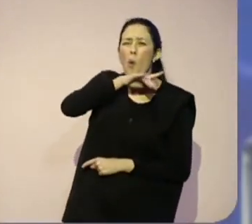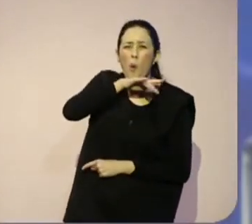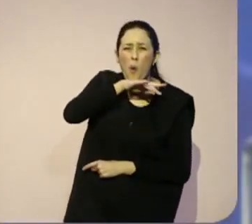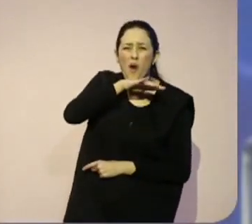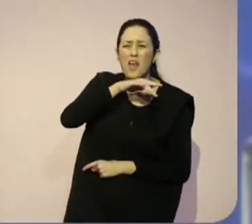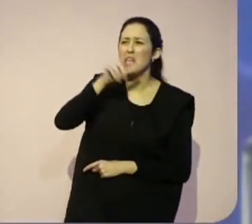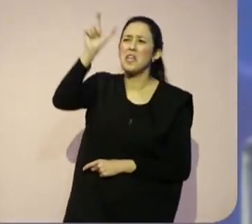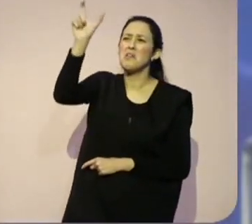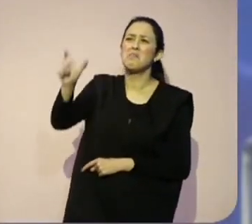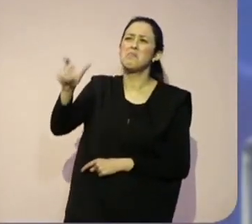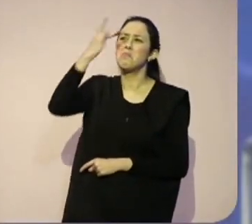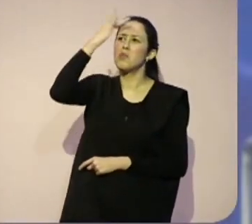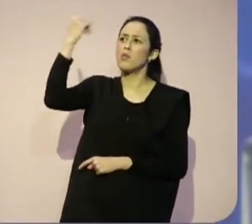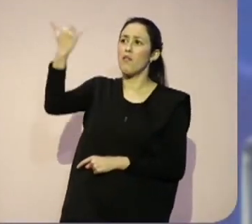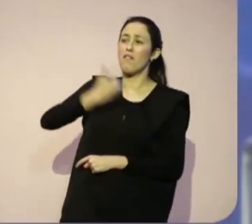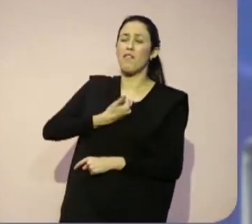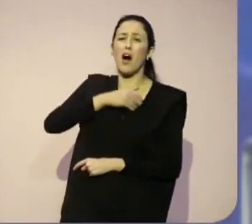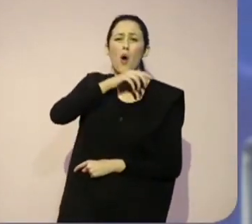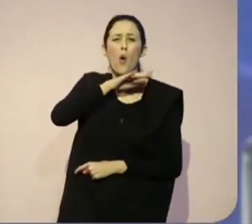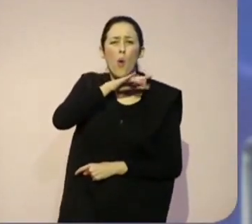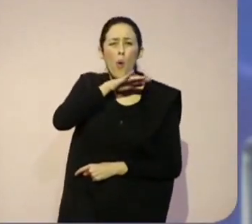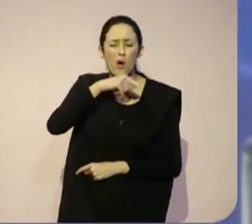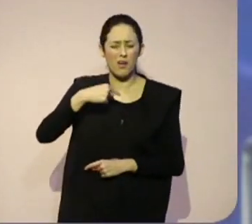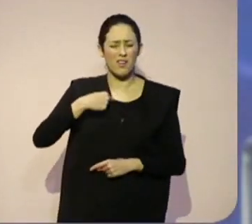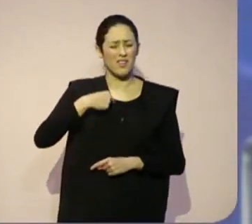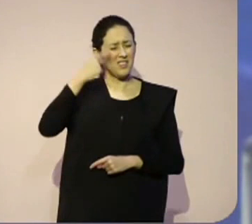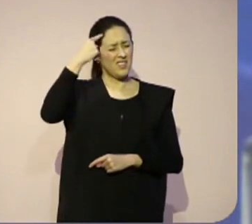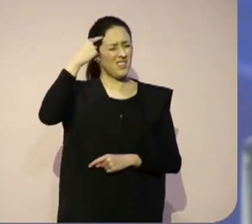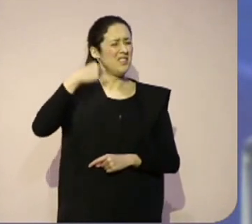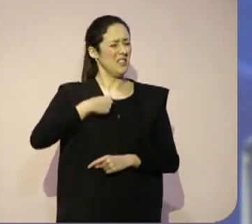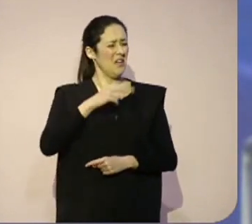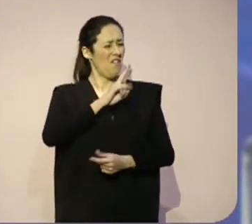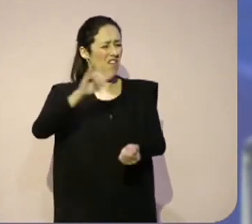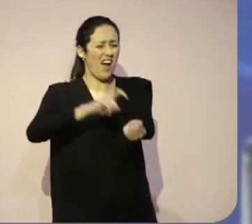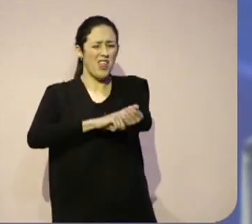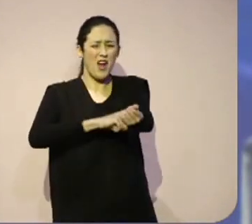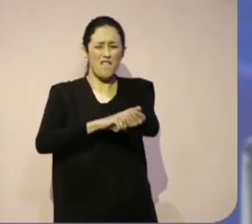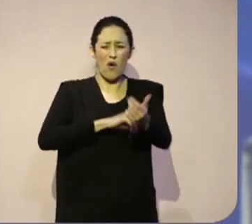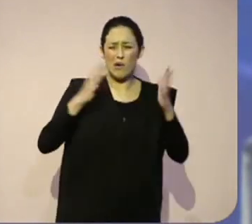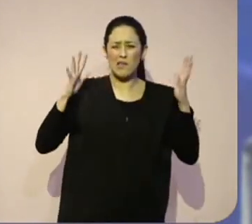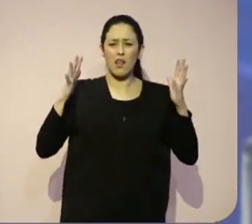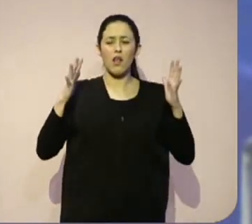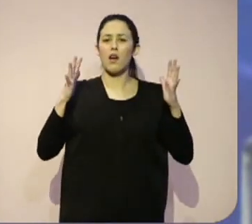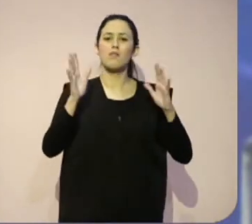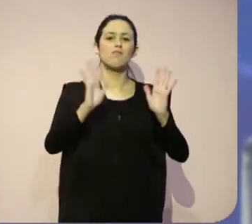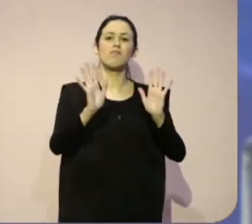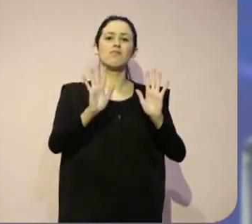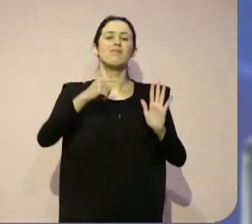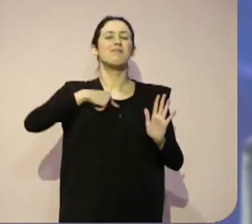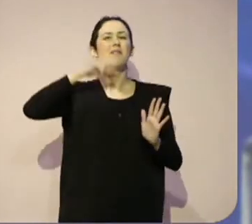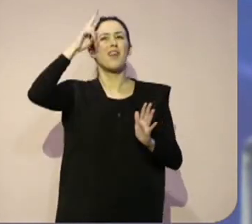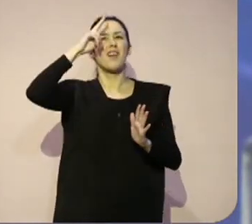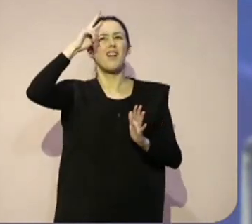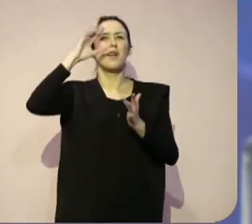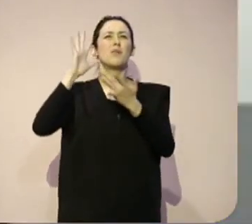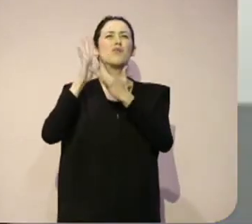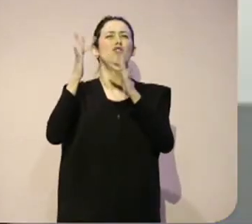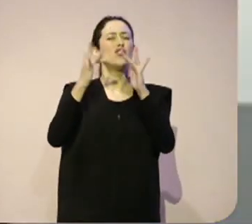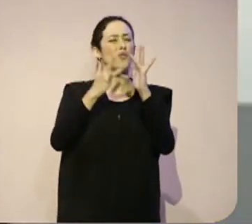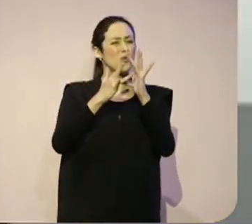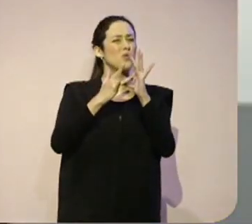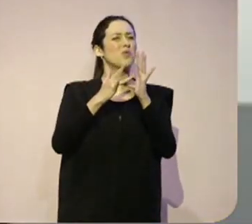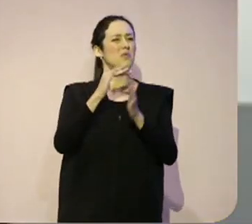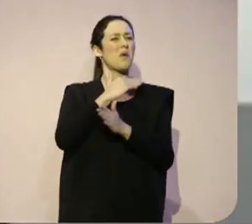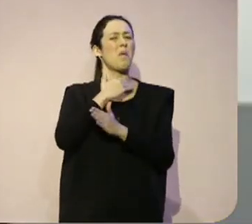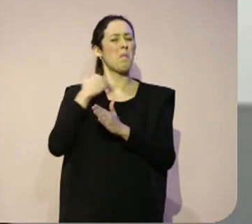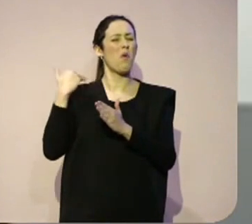vai desencadear uma crise de pânico, eu lembro de Jesus, sofrendo na cruz no meu lugar e